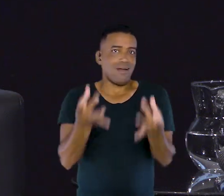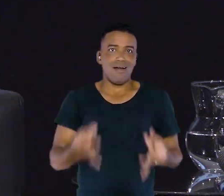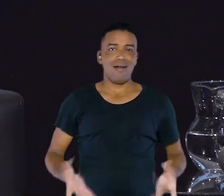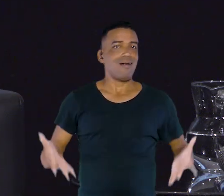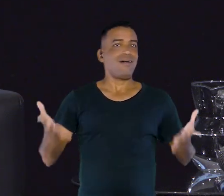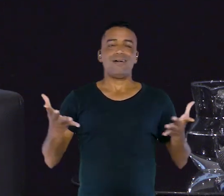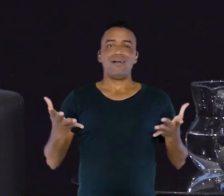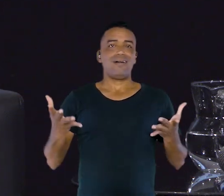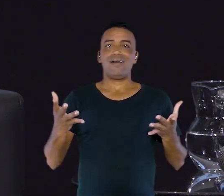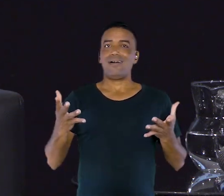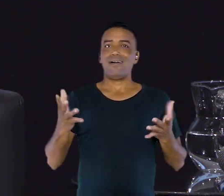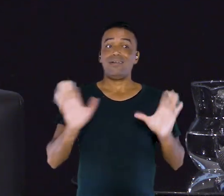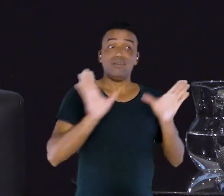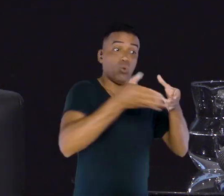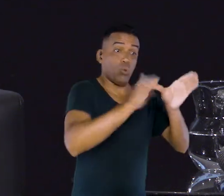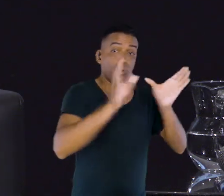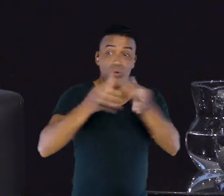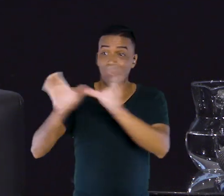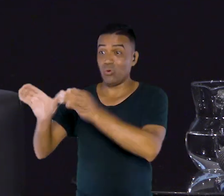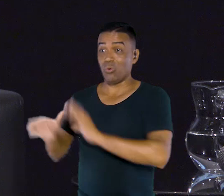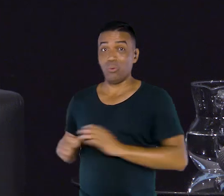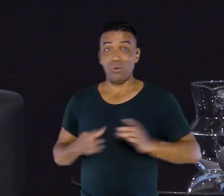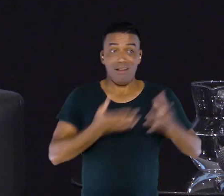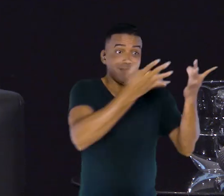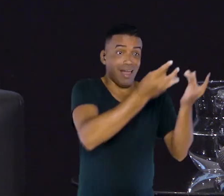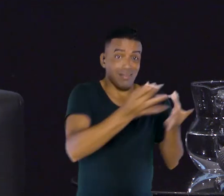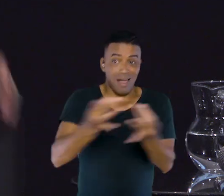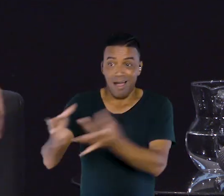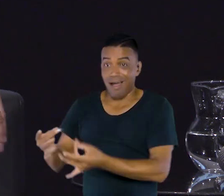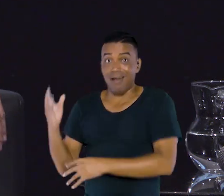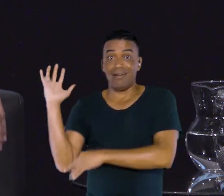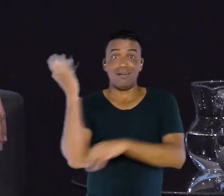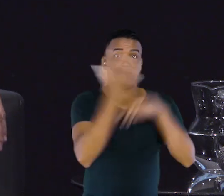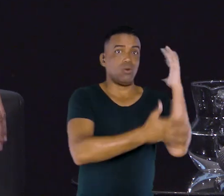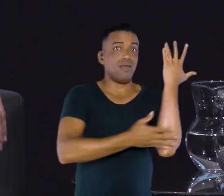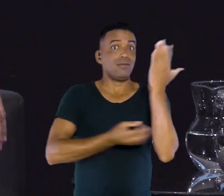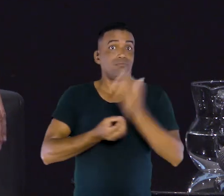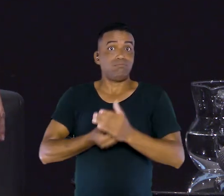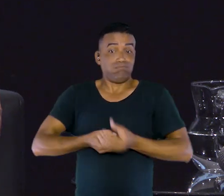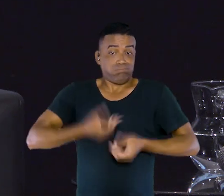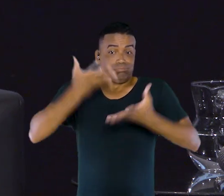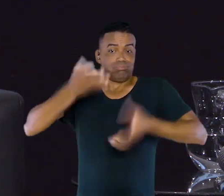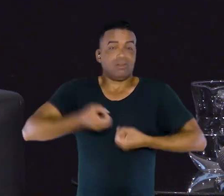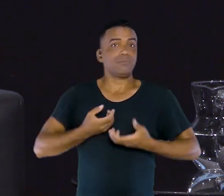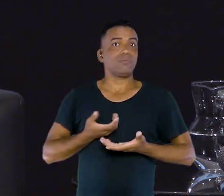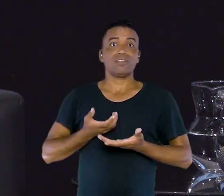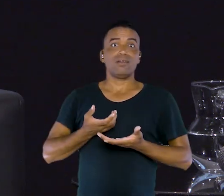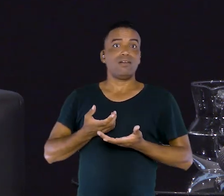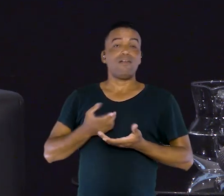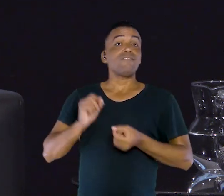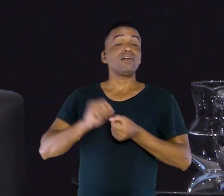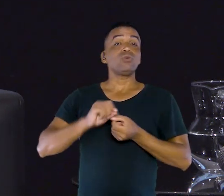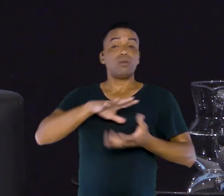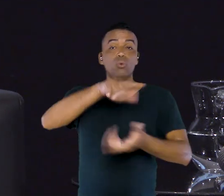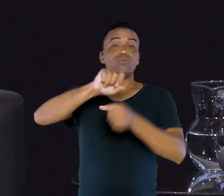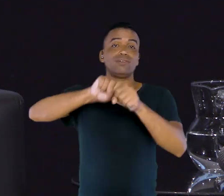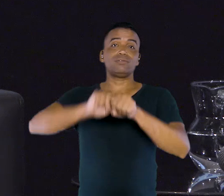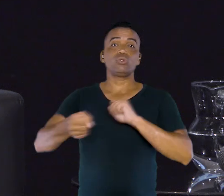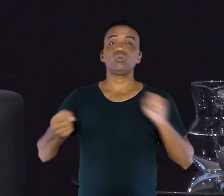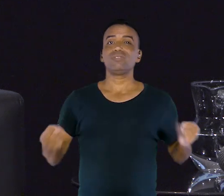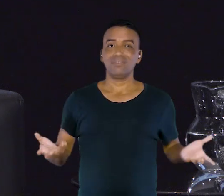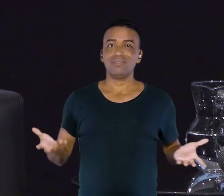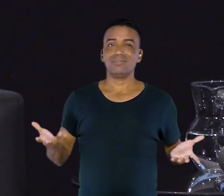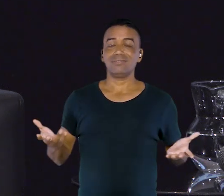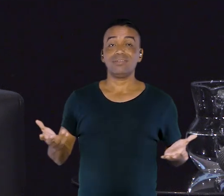de novo, dessas cadeias sofisticadas que compõem essa vida da natureza, na verdade, é uma coisa que vai levar à destruição do mundo que a gente vive